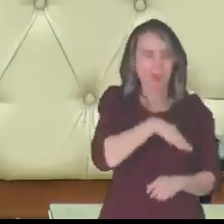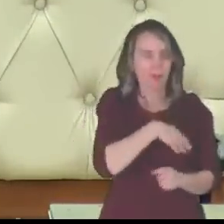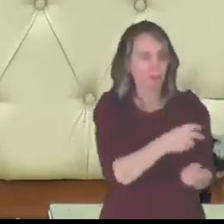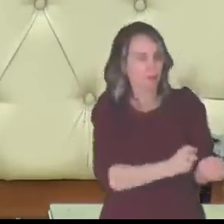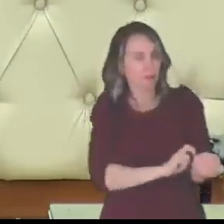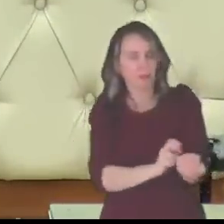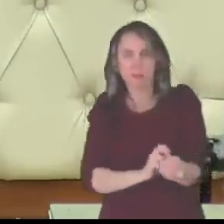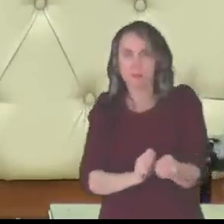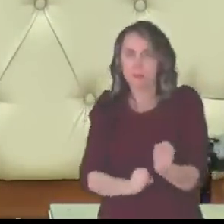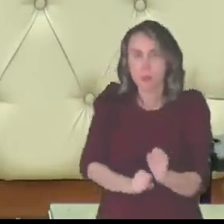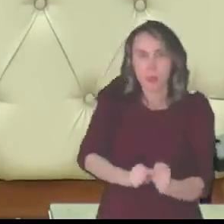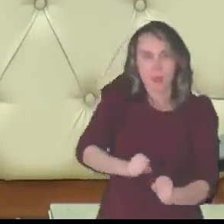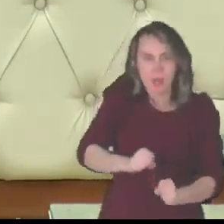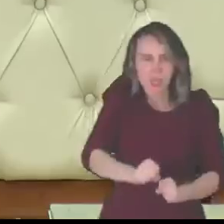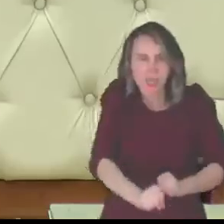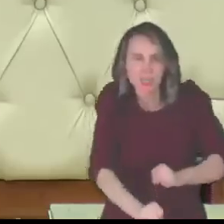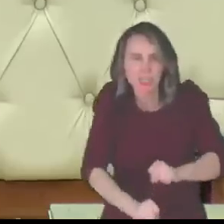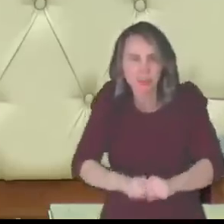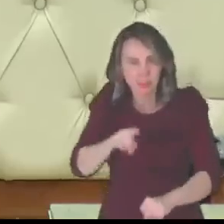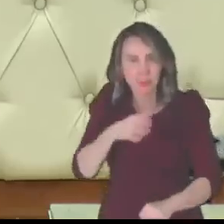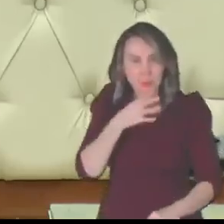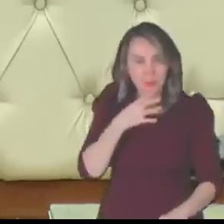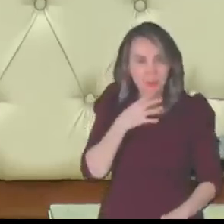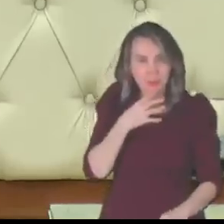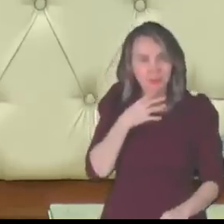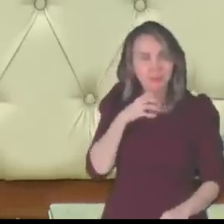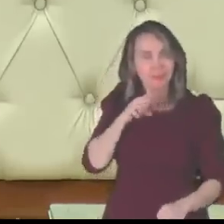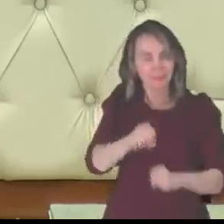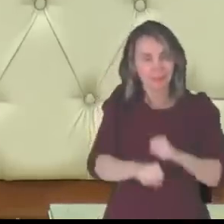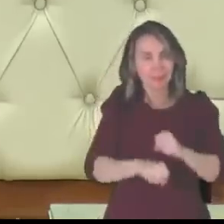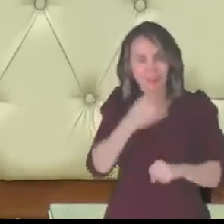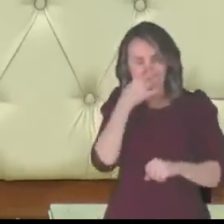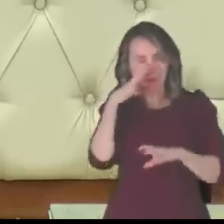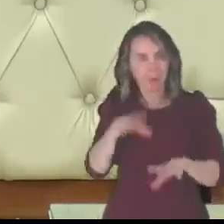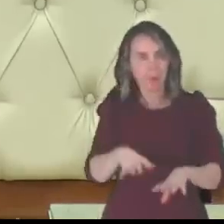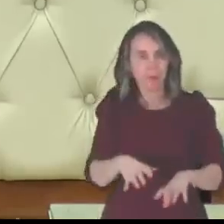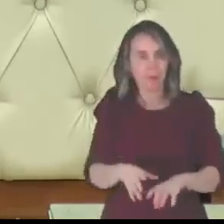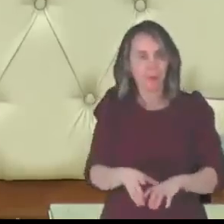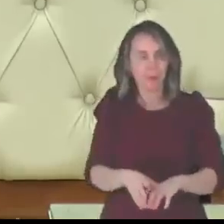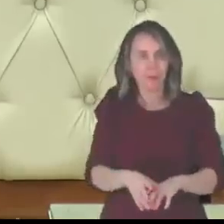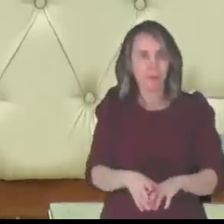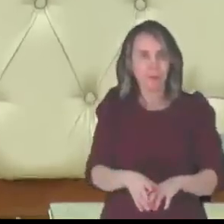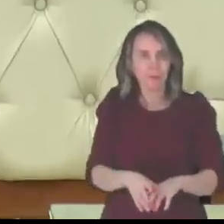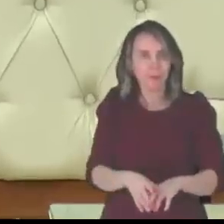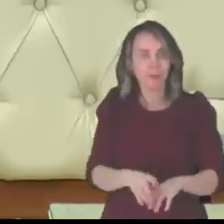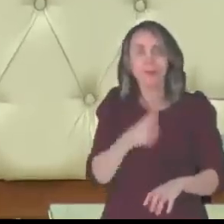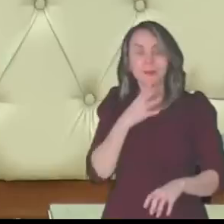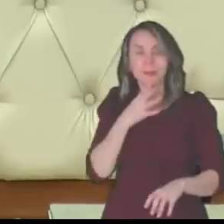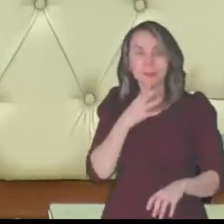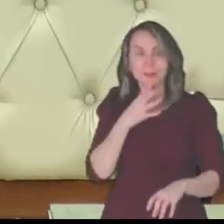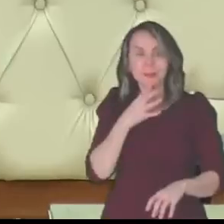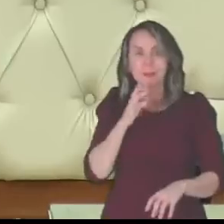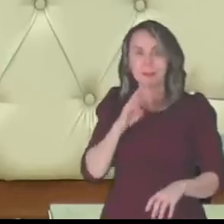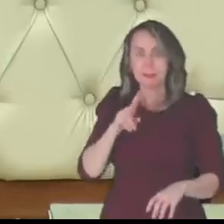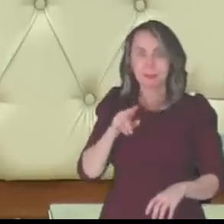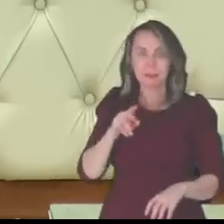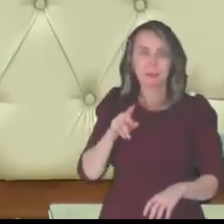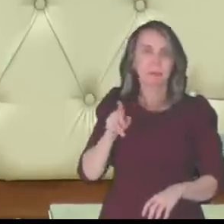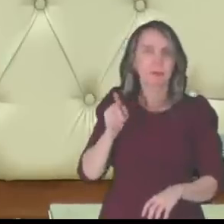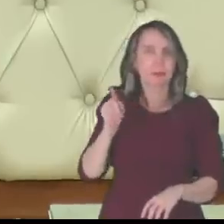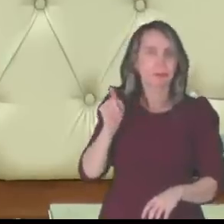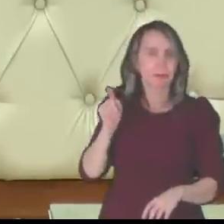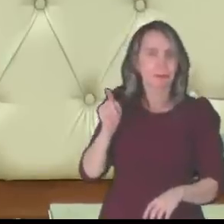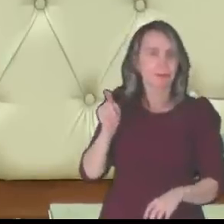Jesus aí você conhece algum animal feroz quem conhece algum animal feroz por aí conhece algum animal feroz não tô falando do bicho lá do zoológico